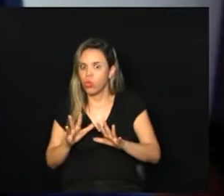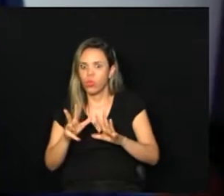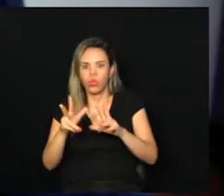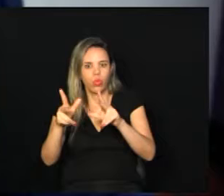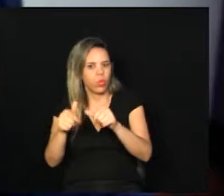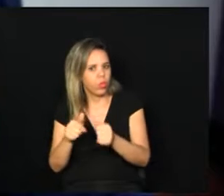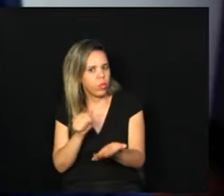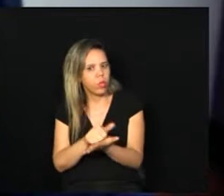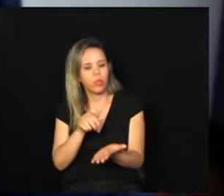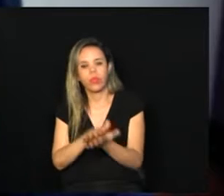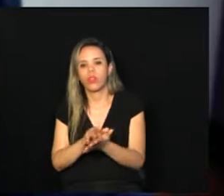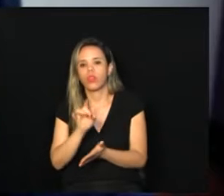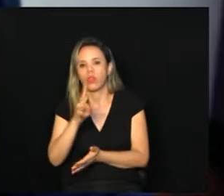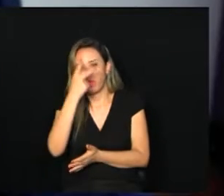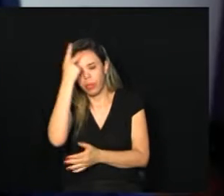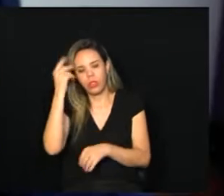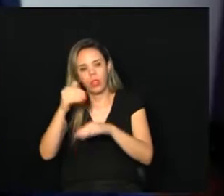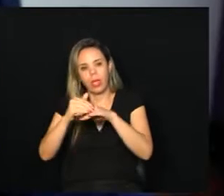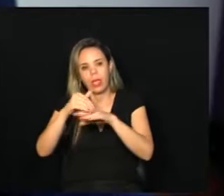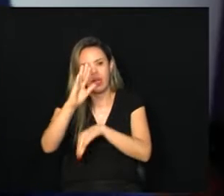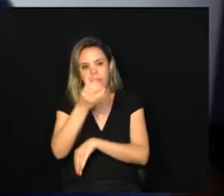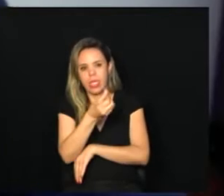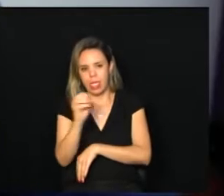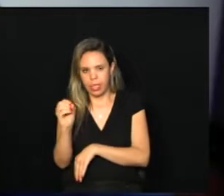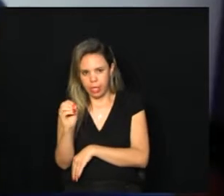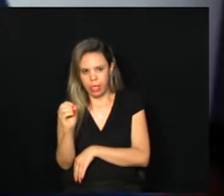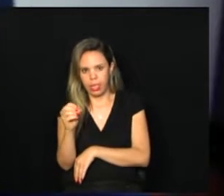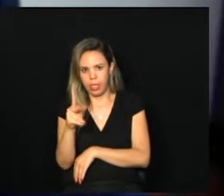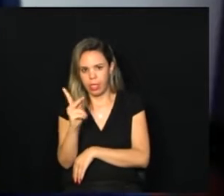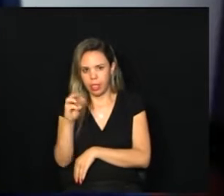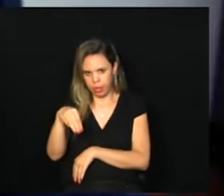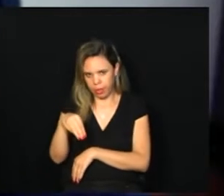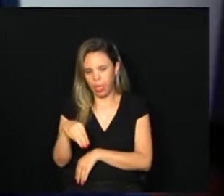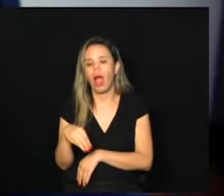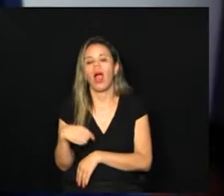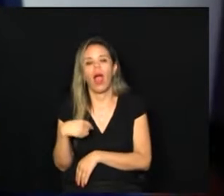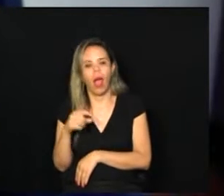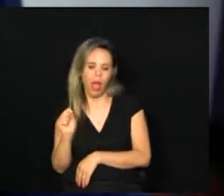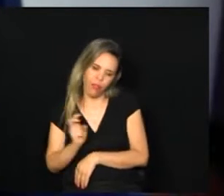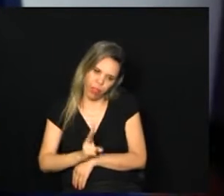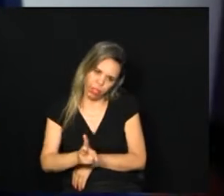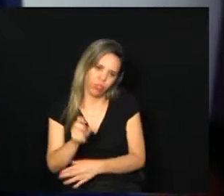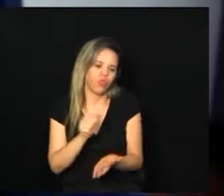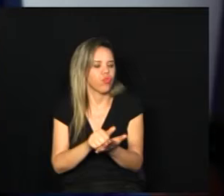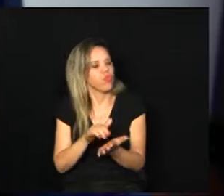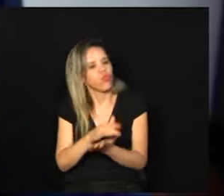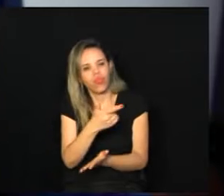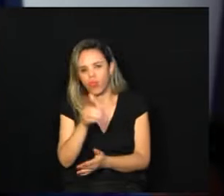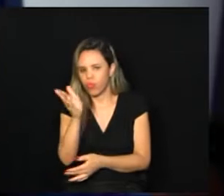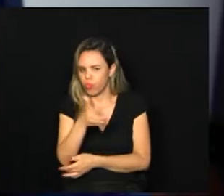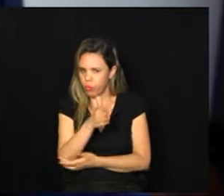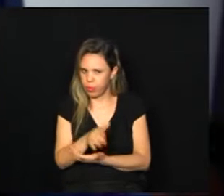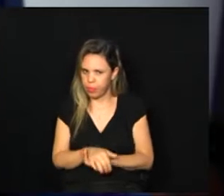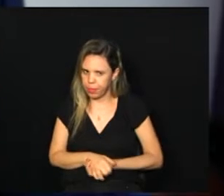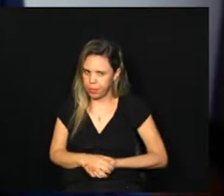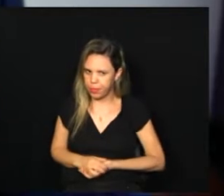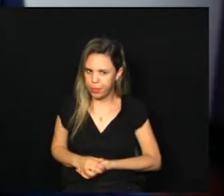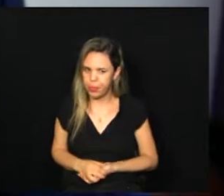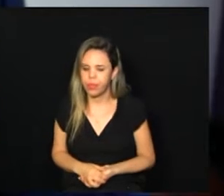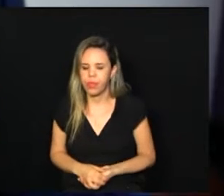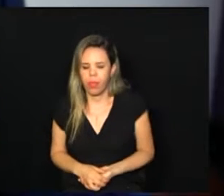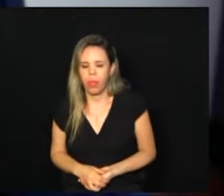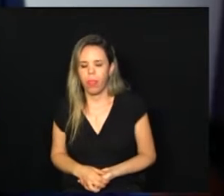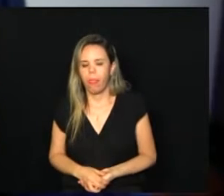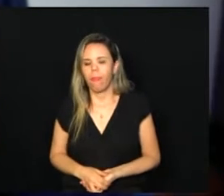multas, né? Somente quem passou acima da velocidade, que são 60 km por hora, não terão as